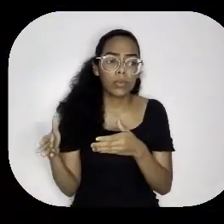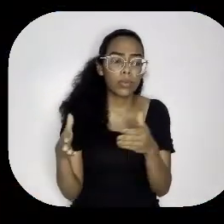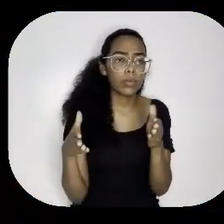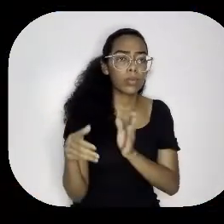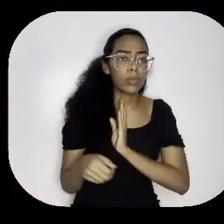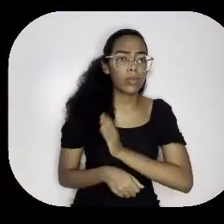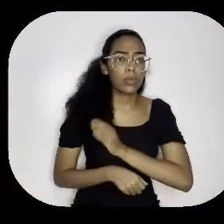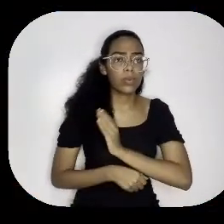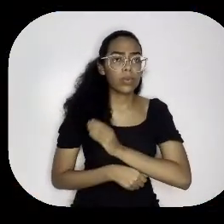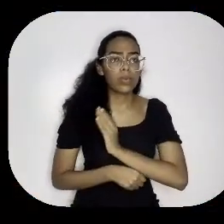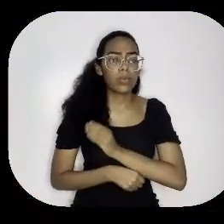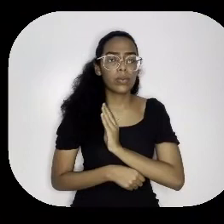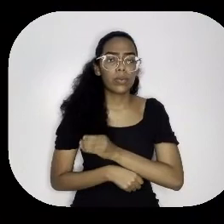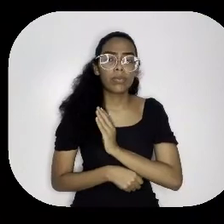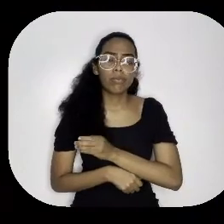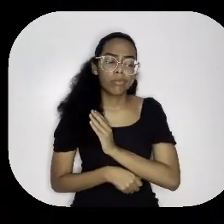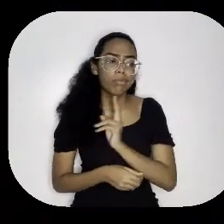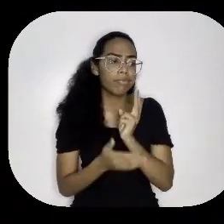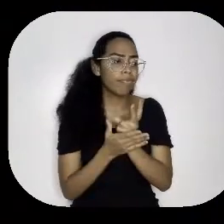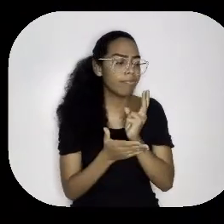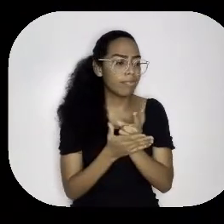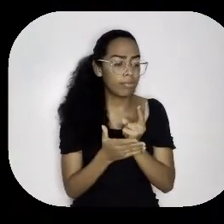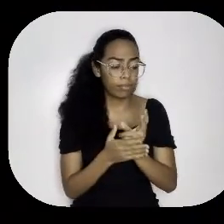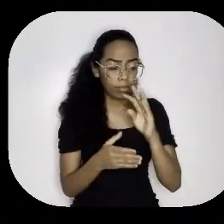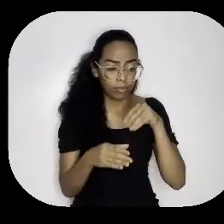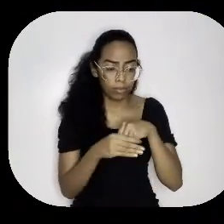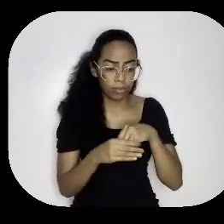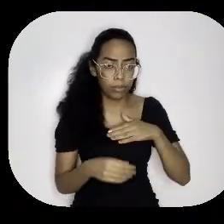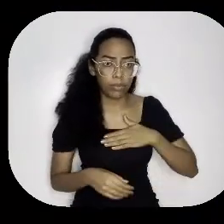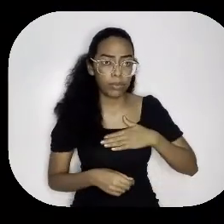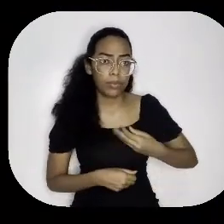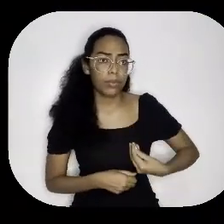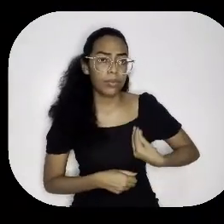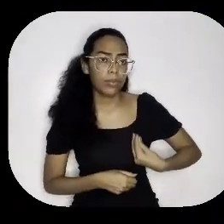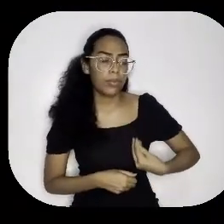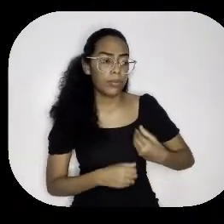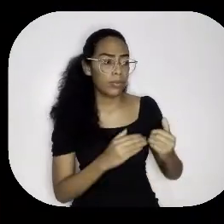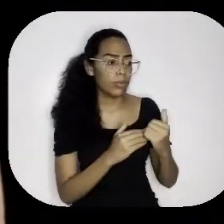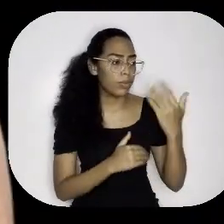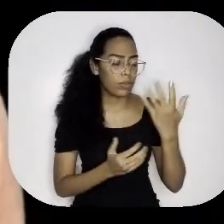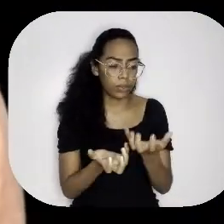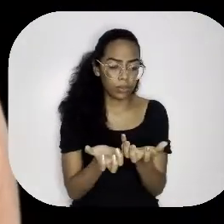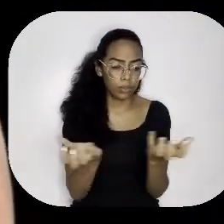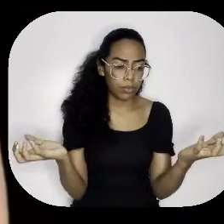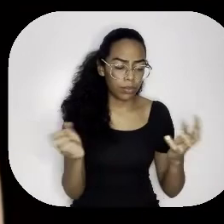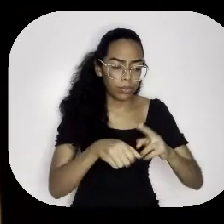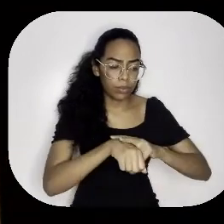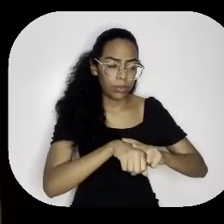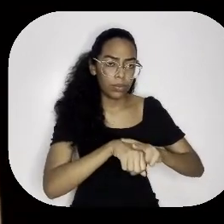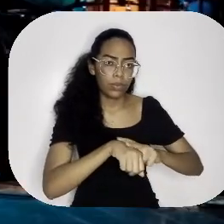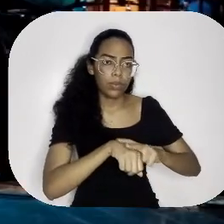coração. Há em mim um jardim, lá flora amizade,